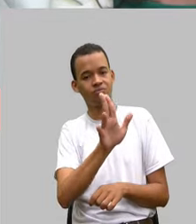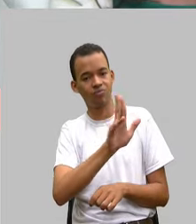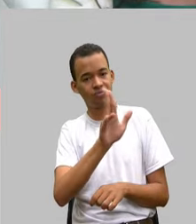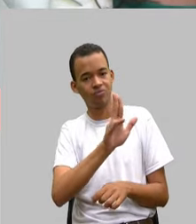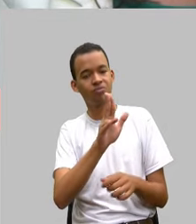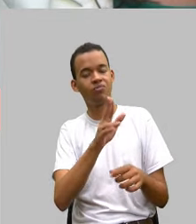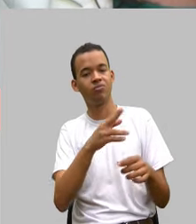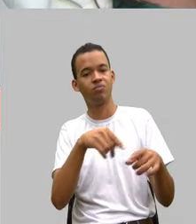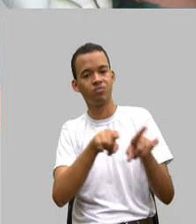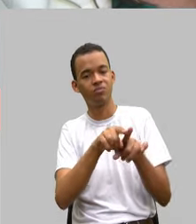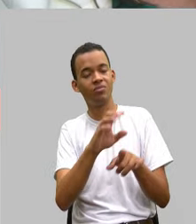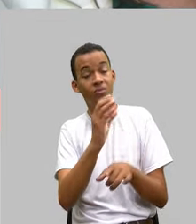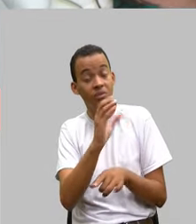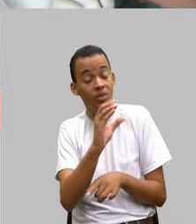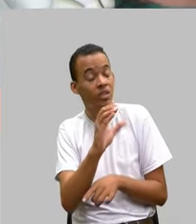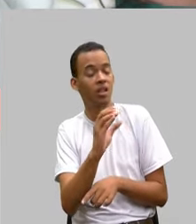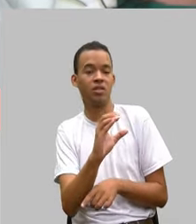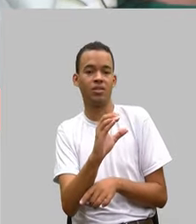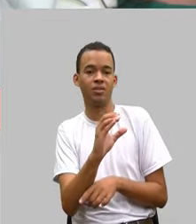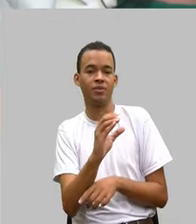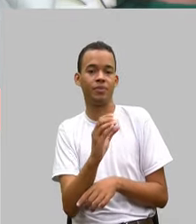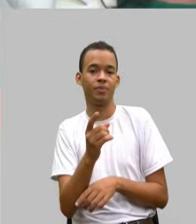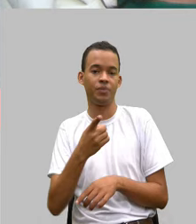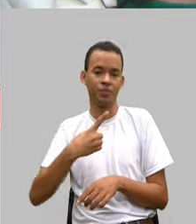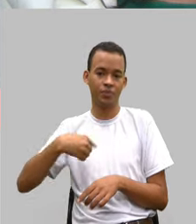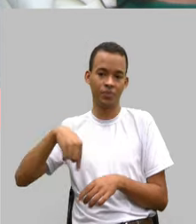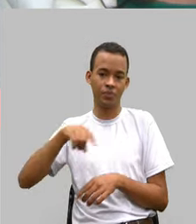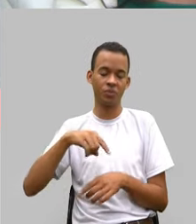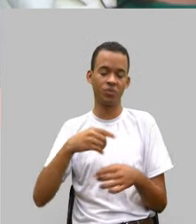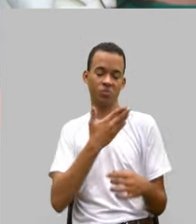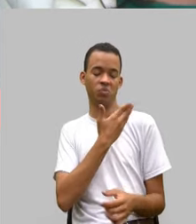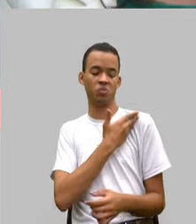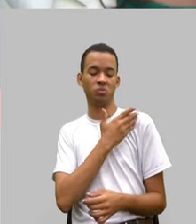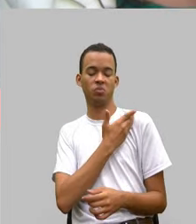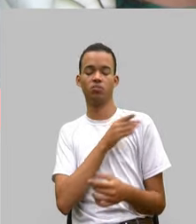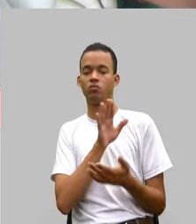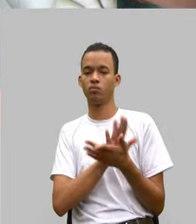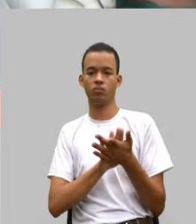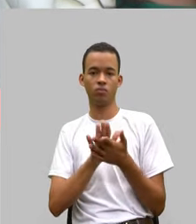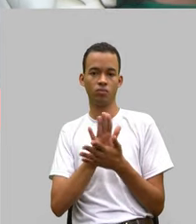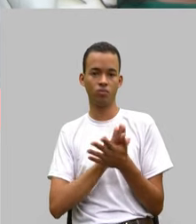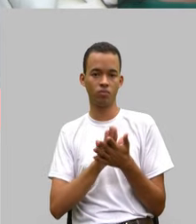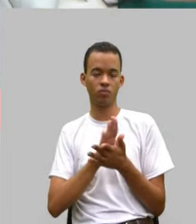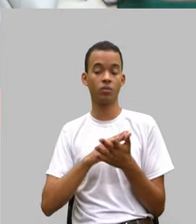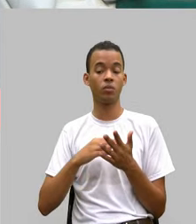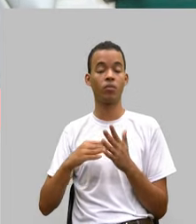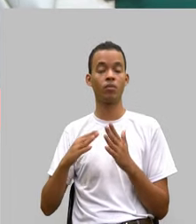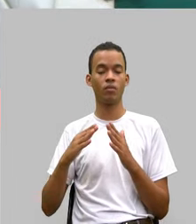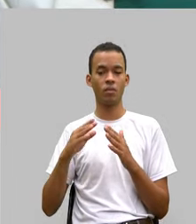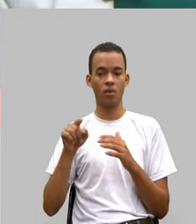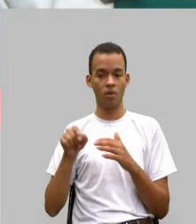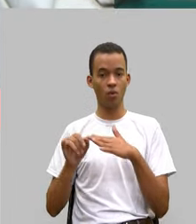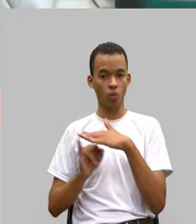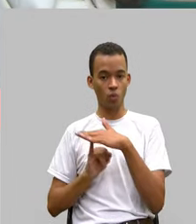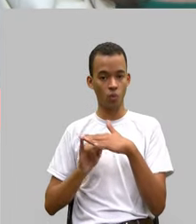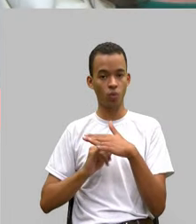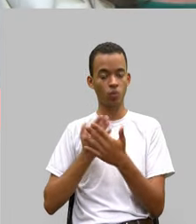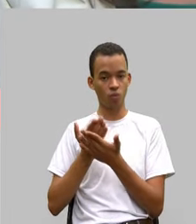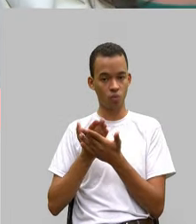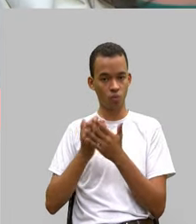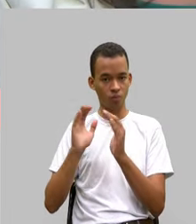as Universidades são as casas da ciência e temos que estar sempre abertos e dispostos a debater a